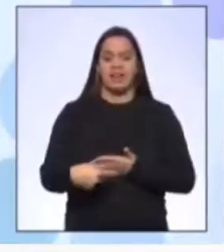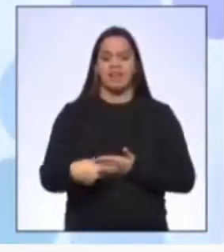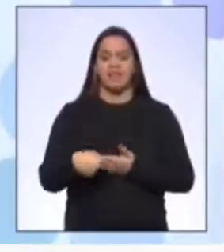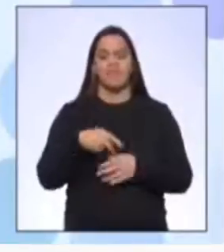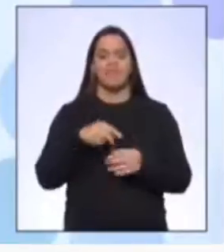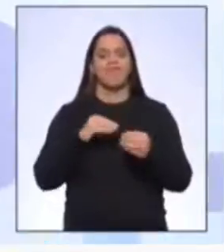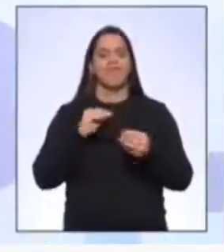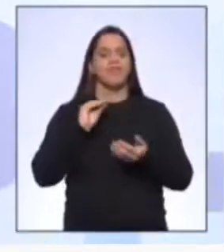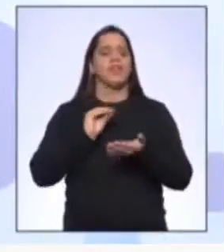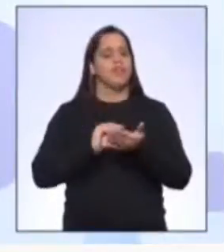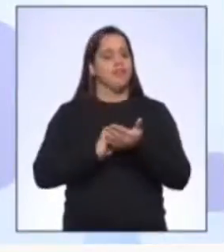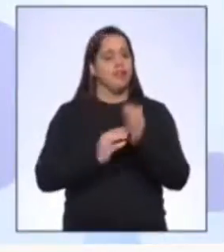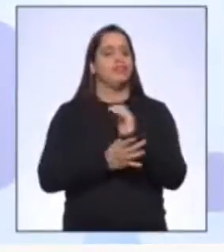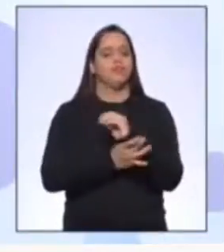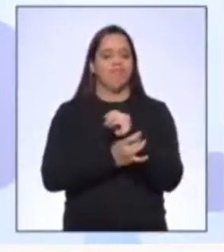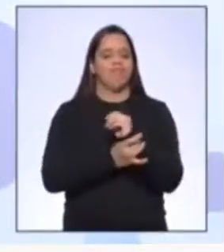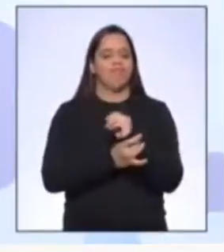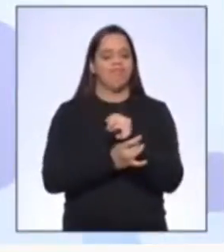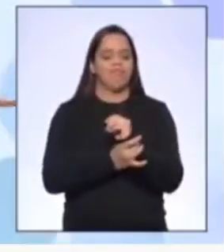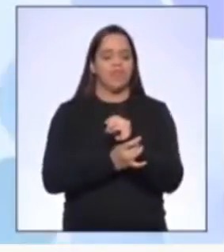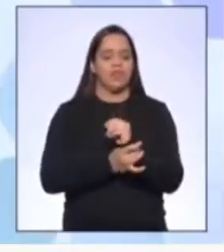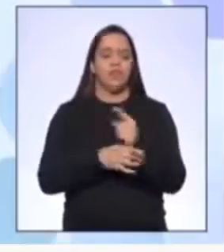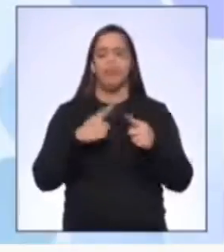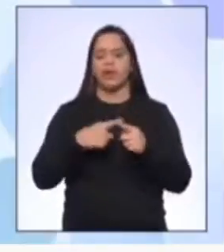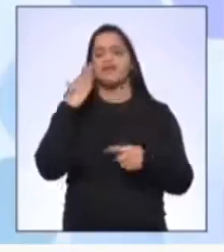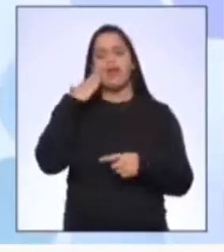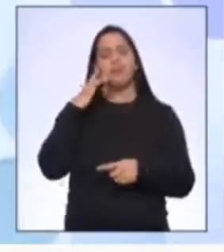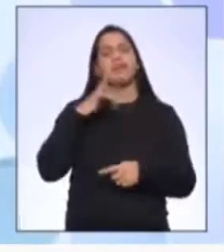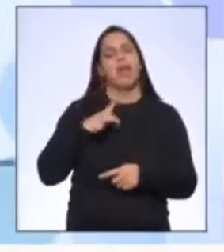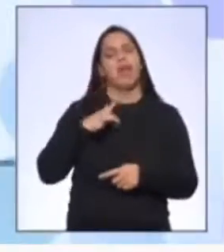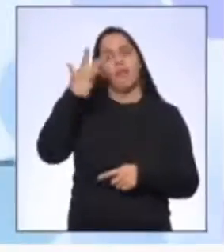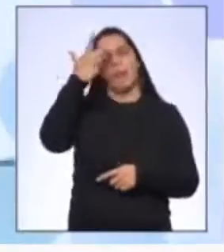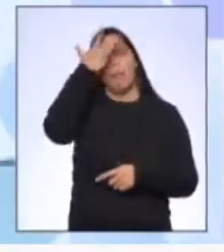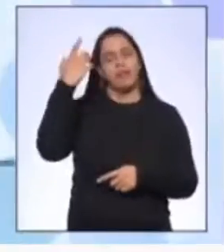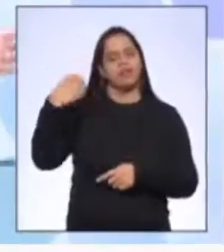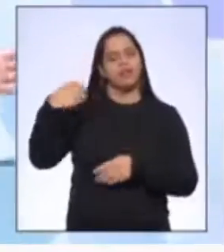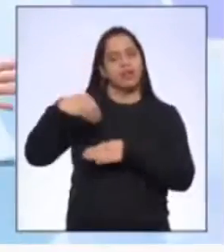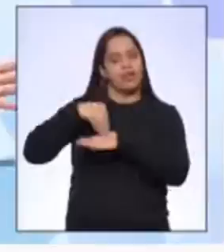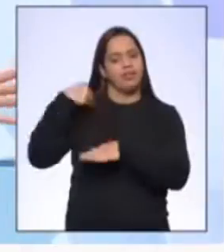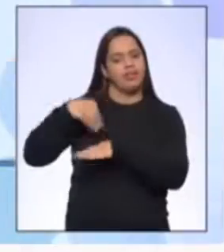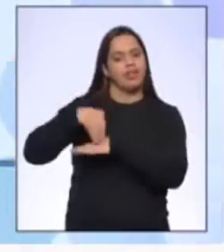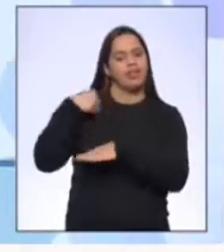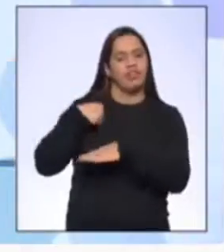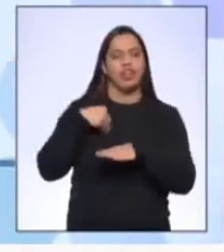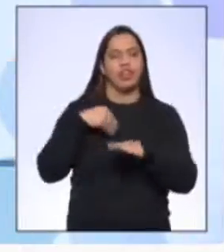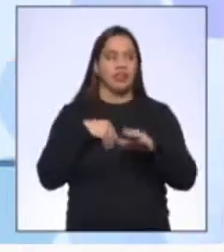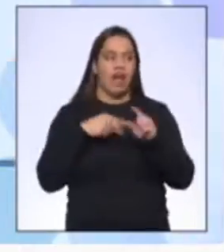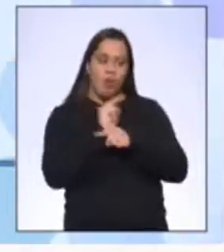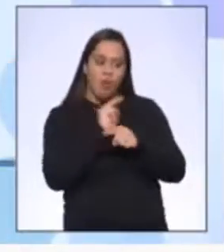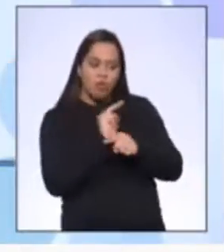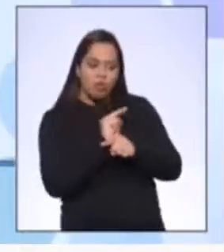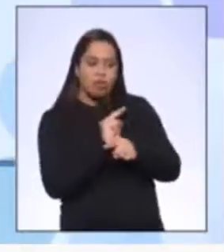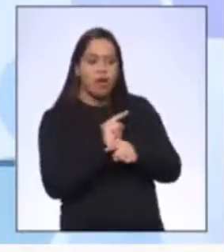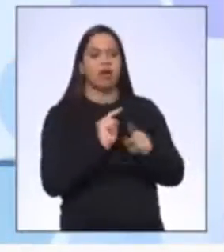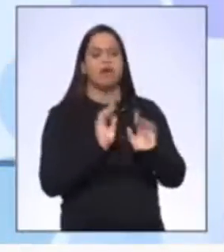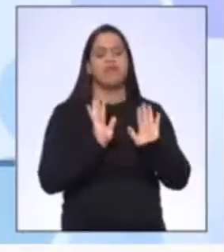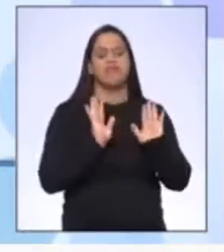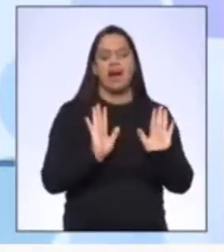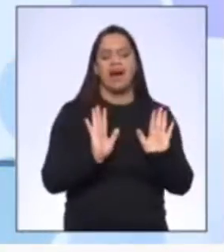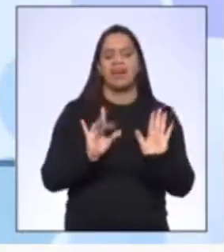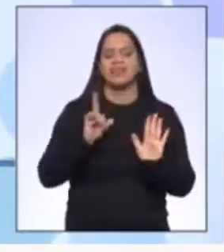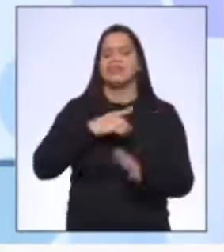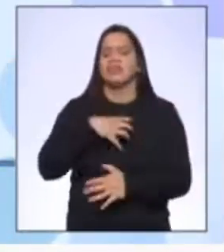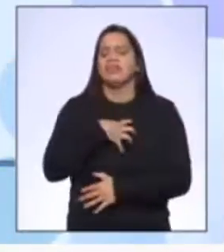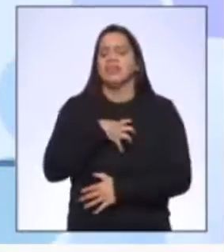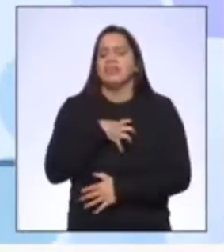insegurança né por mais que você saiba que tem uma pessoa te orientando que não vai deixar que nada aconteça com você mas existe uma